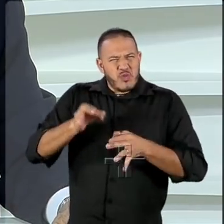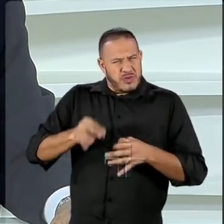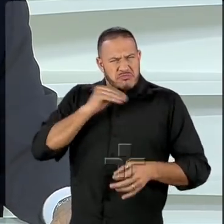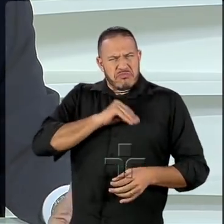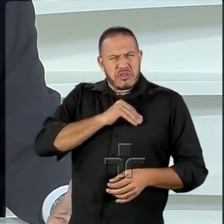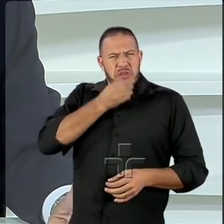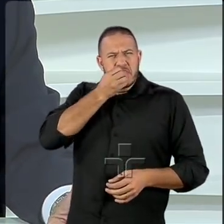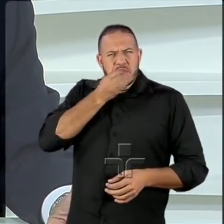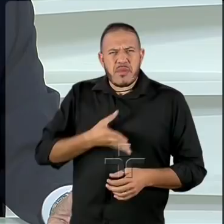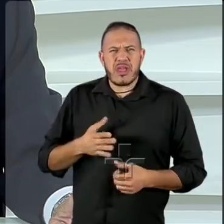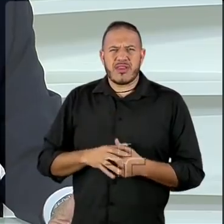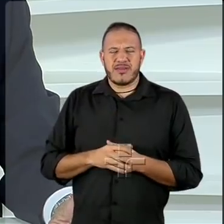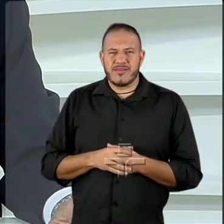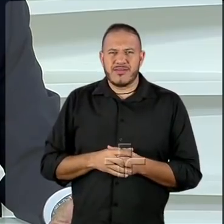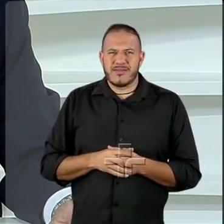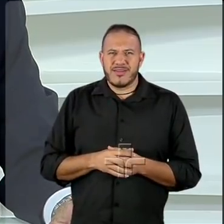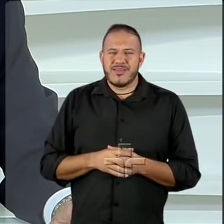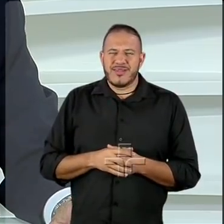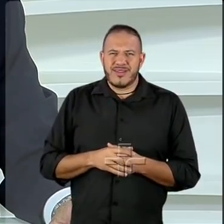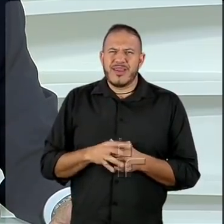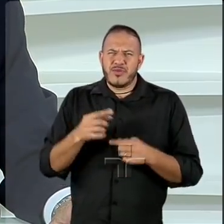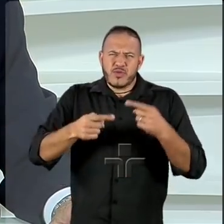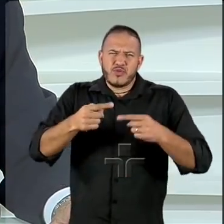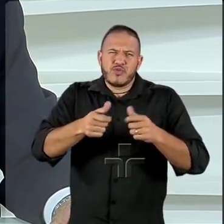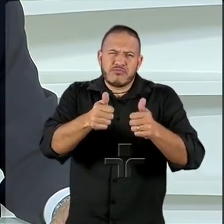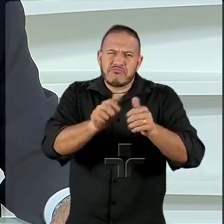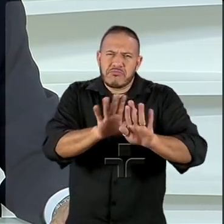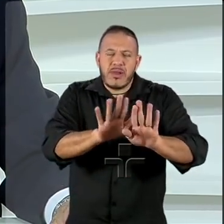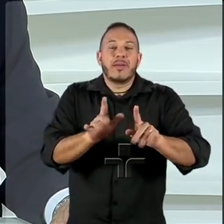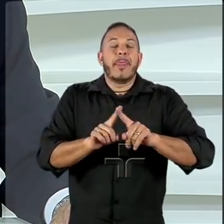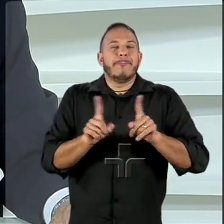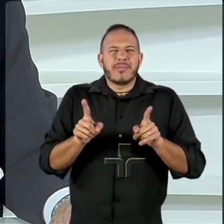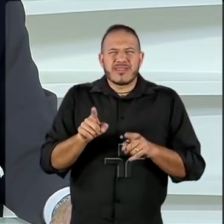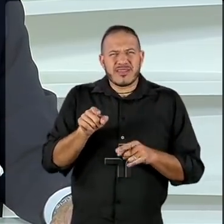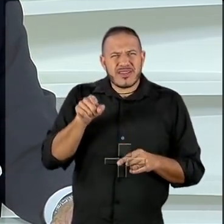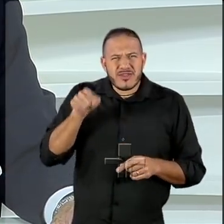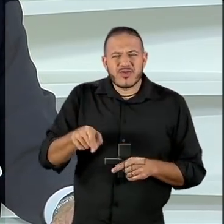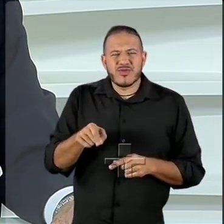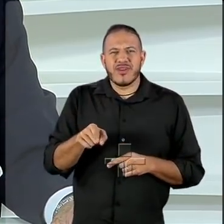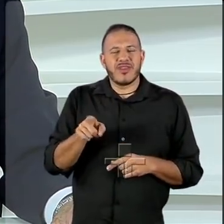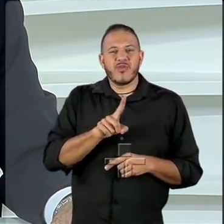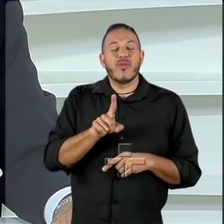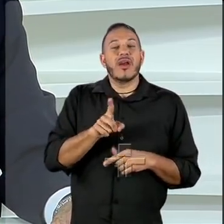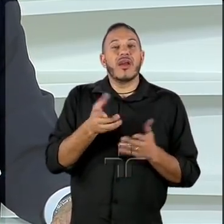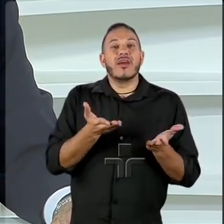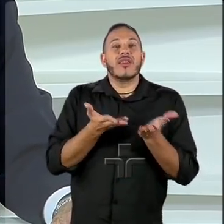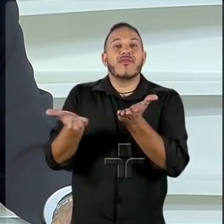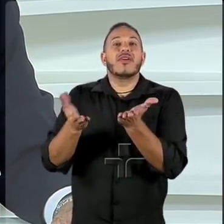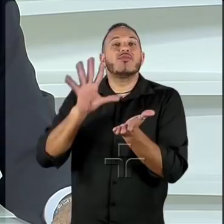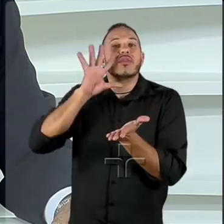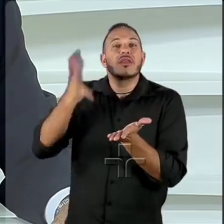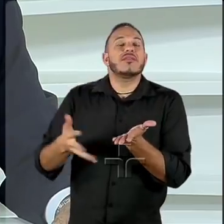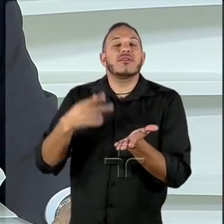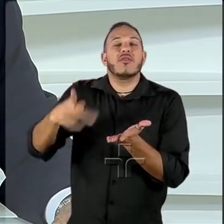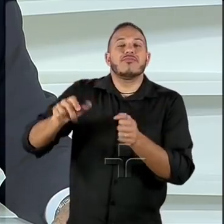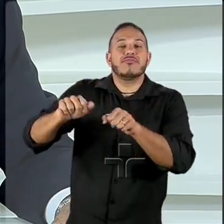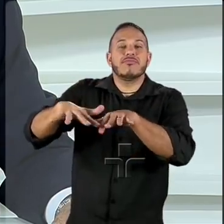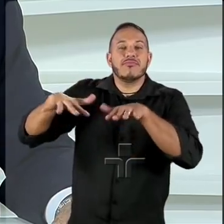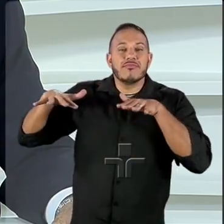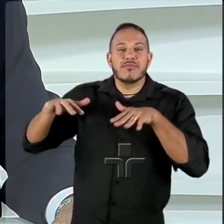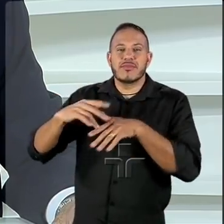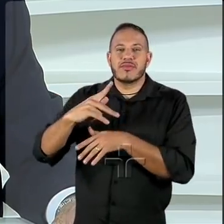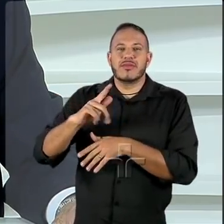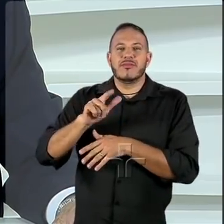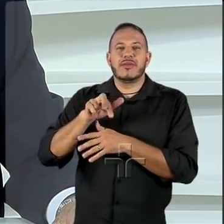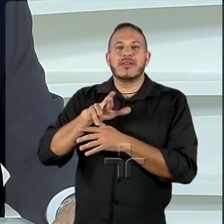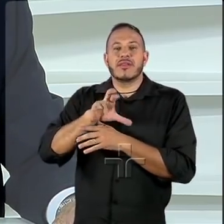bem, não discuto isso, mas esta questão não é levada à decisão do plenário.